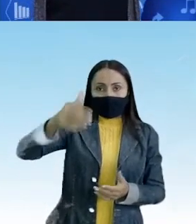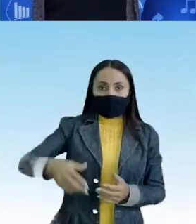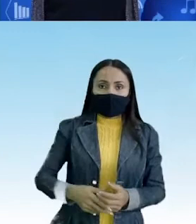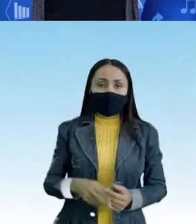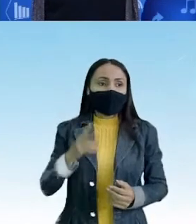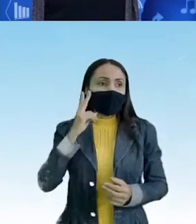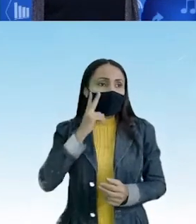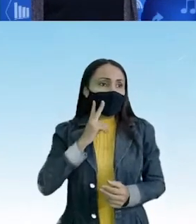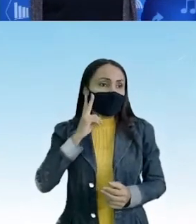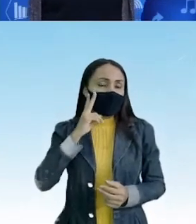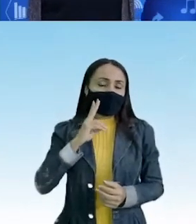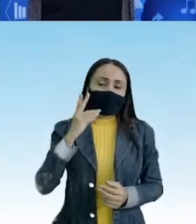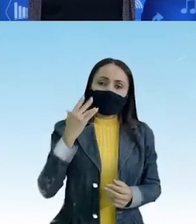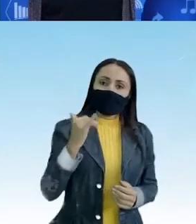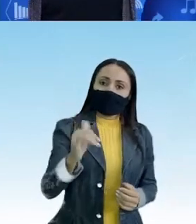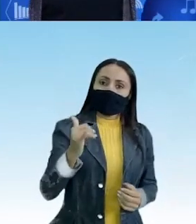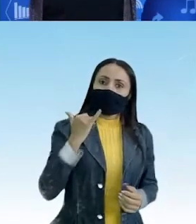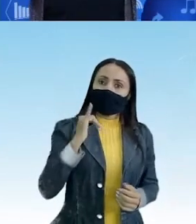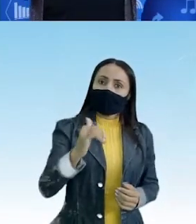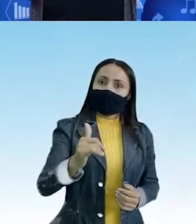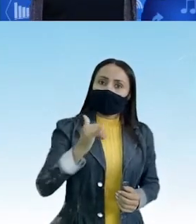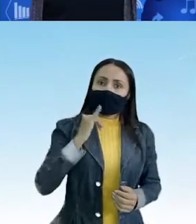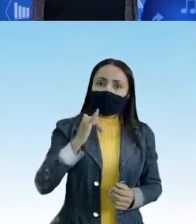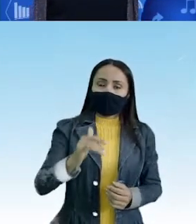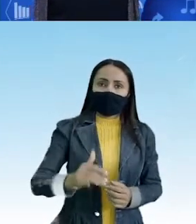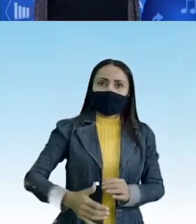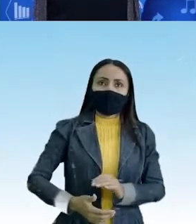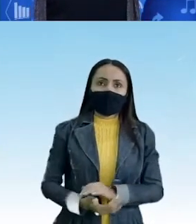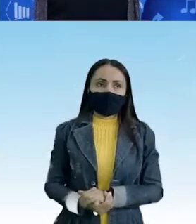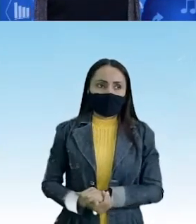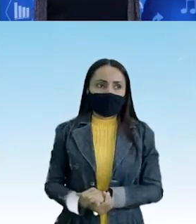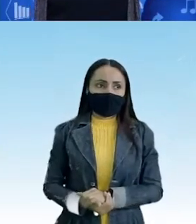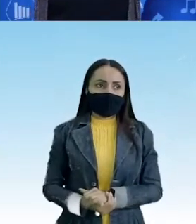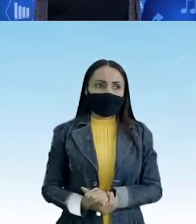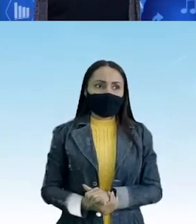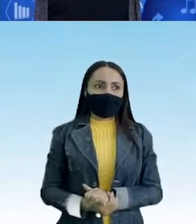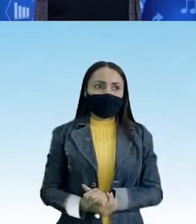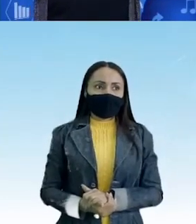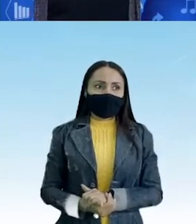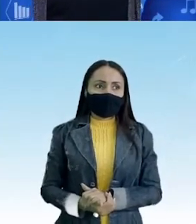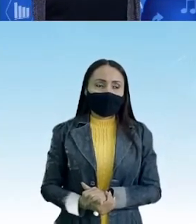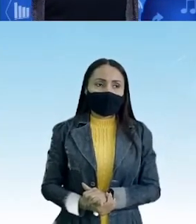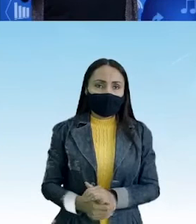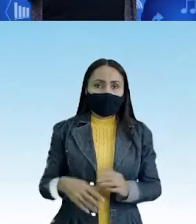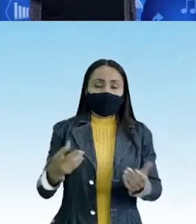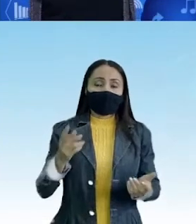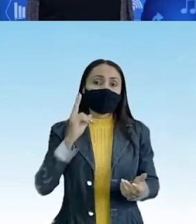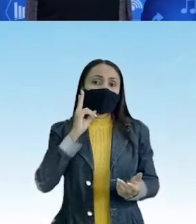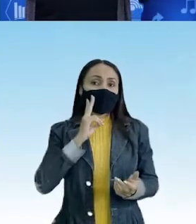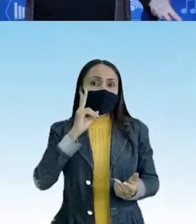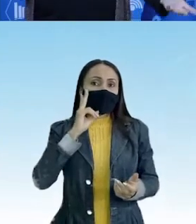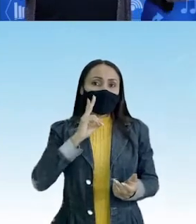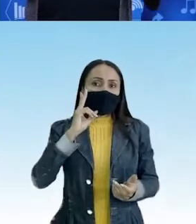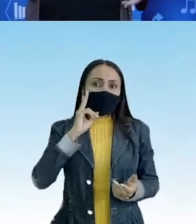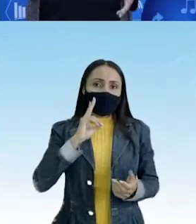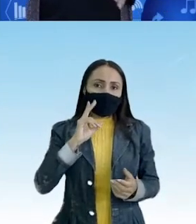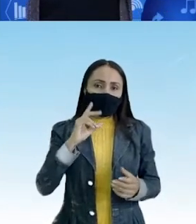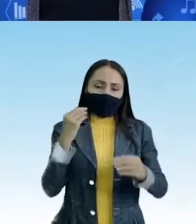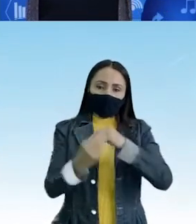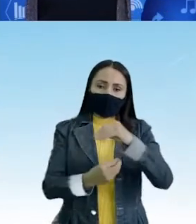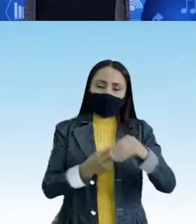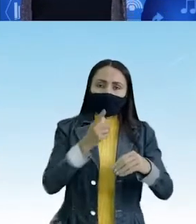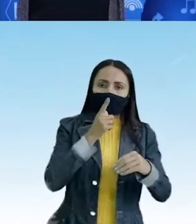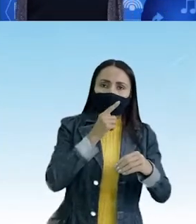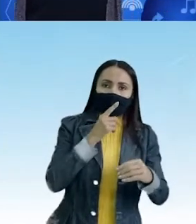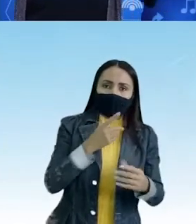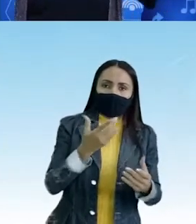da Itália, porque para não se bebedar, né, misturava vinho com água e algumas frutas, então